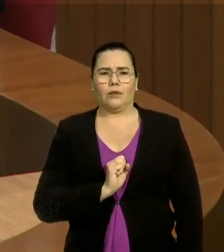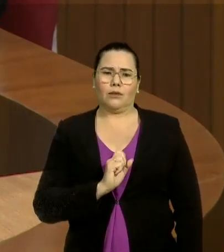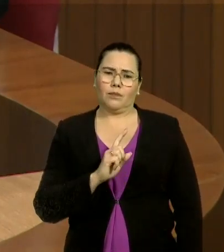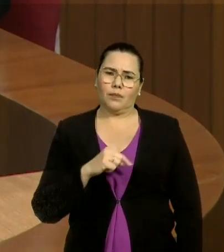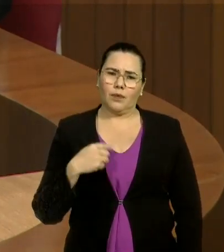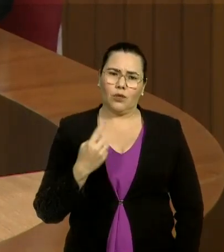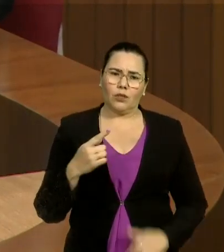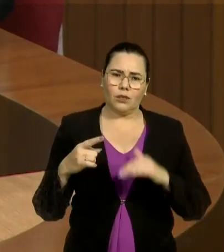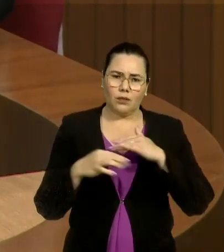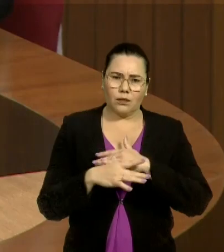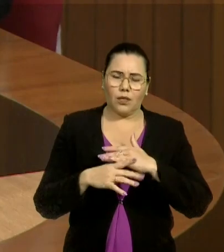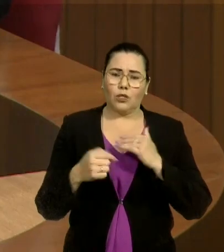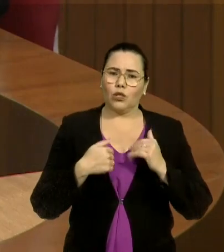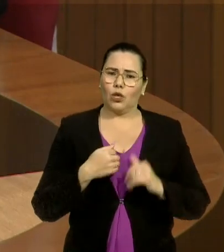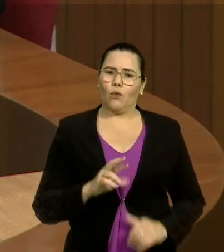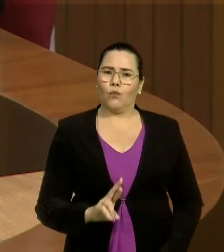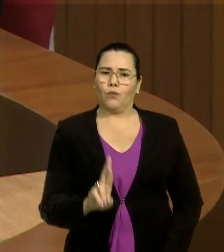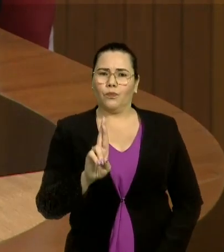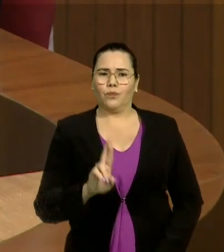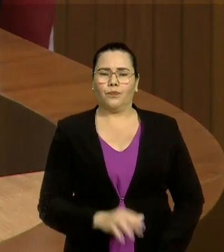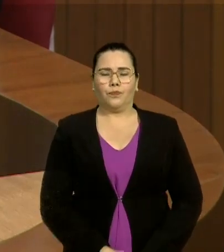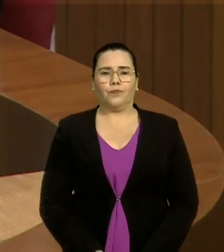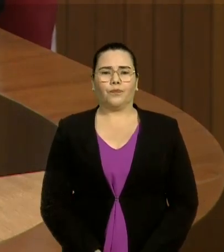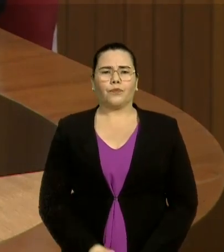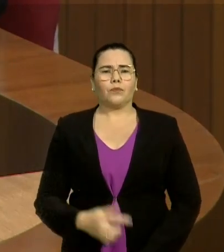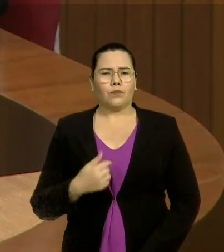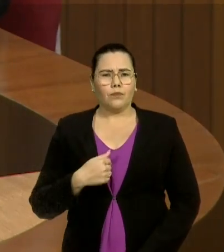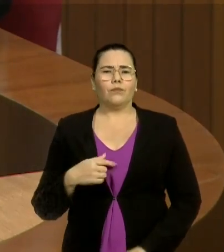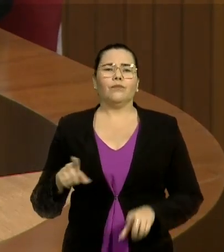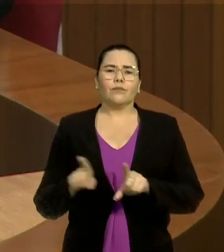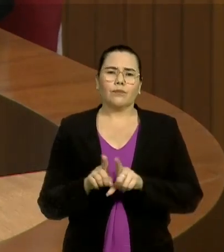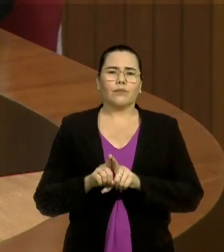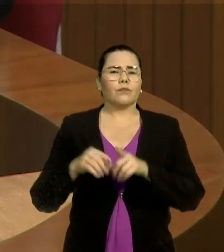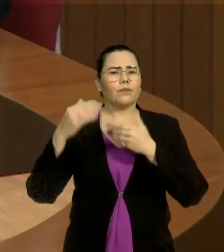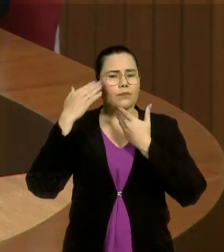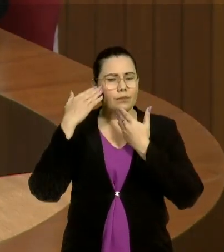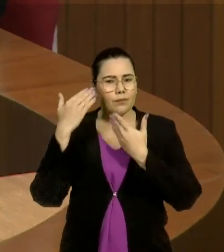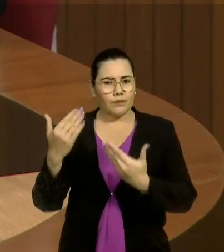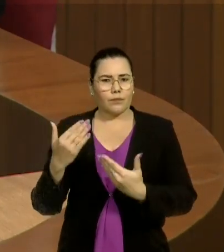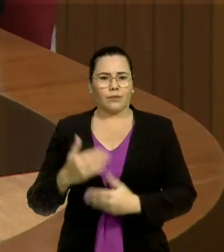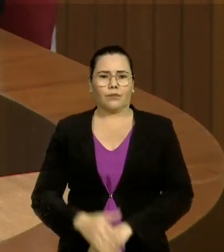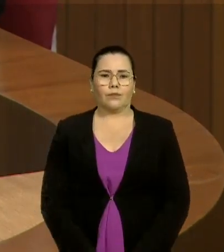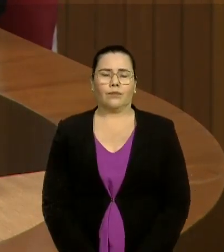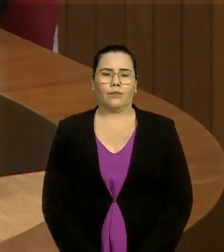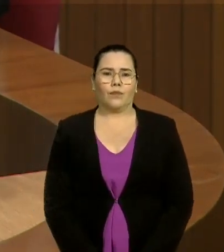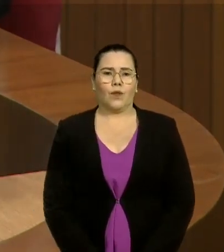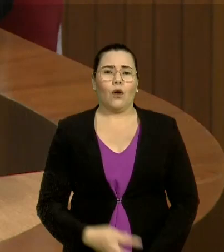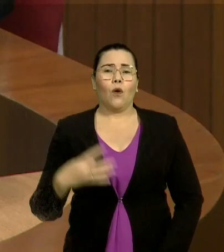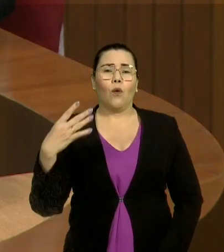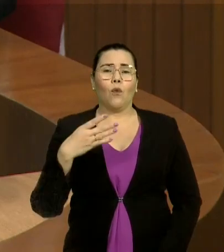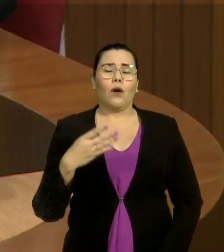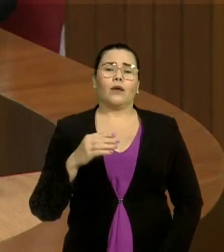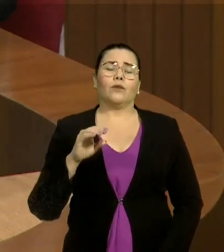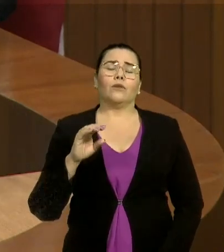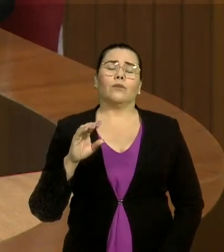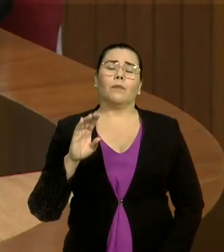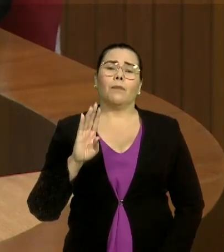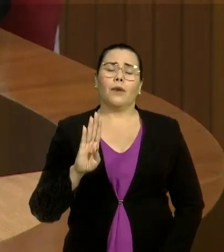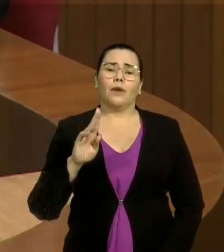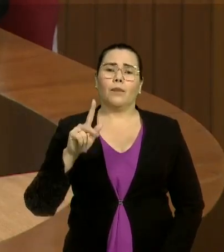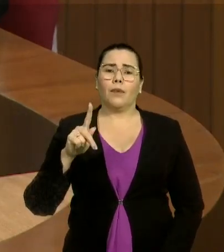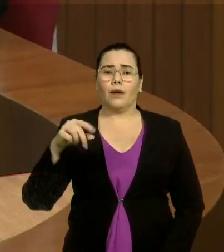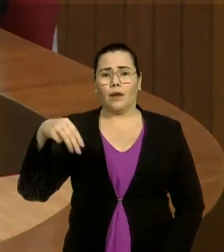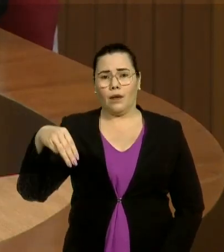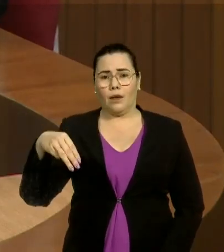também agradecer o 4º BPM daquela cidade.